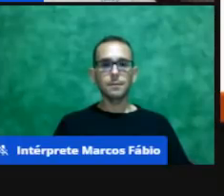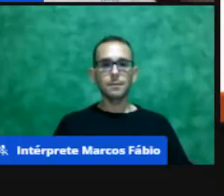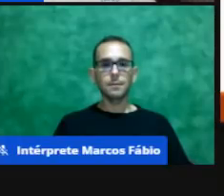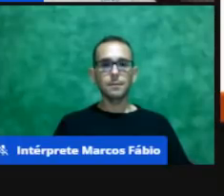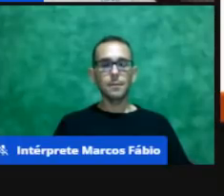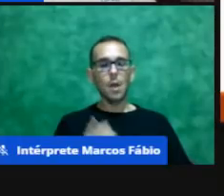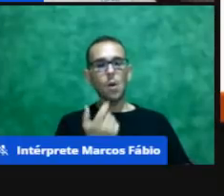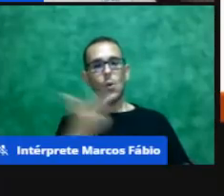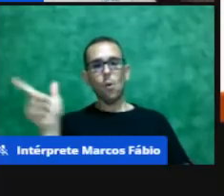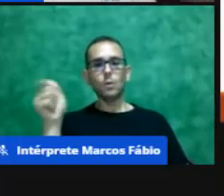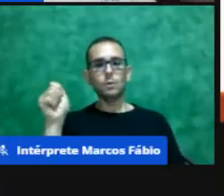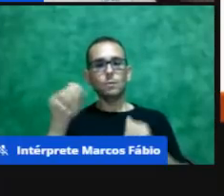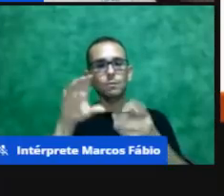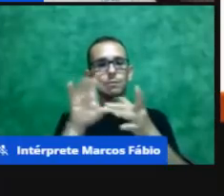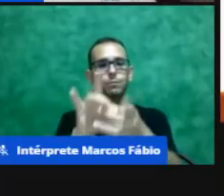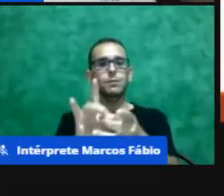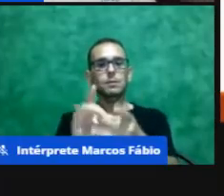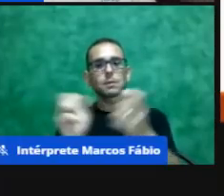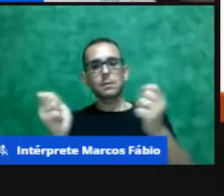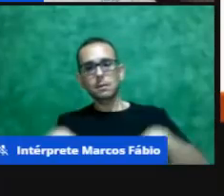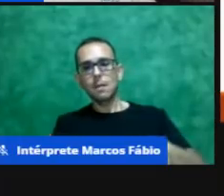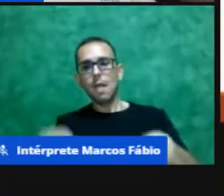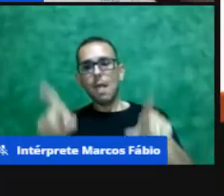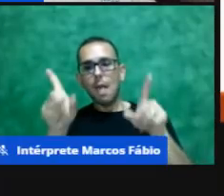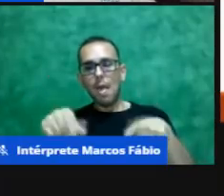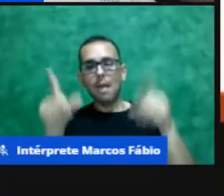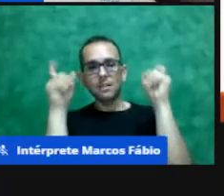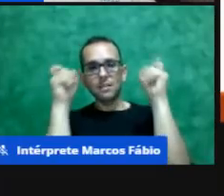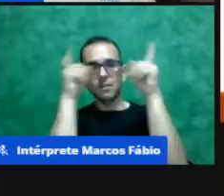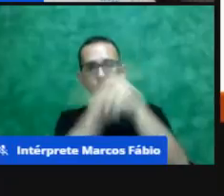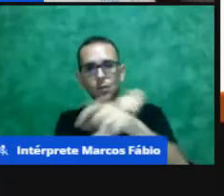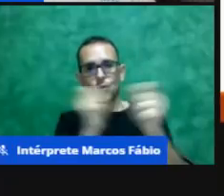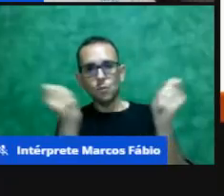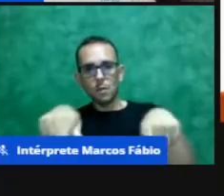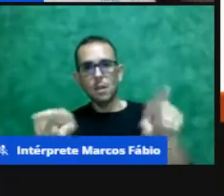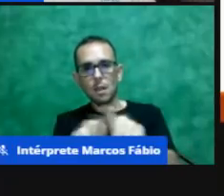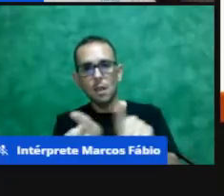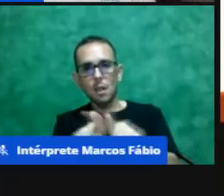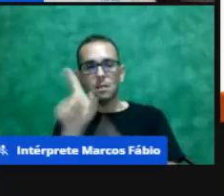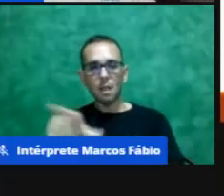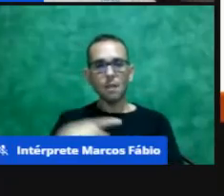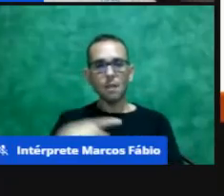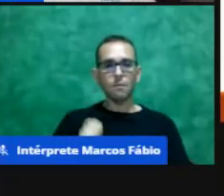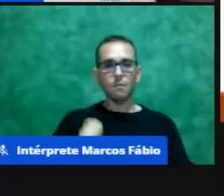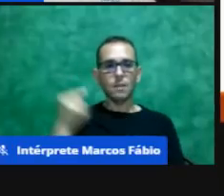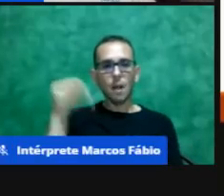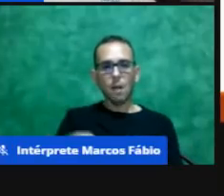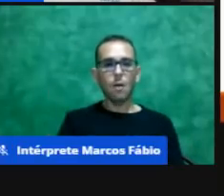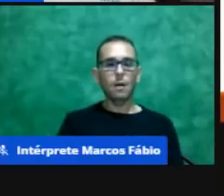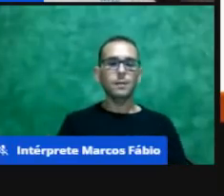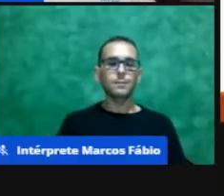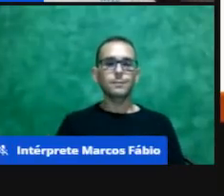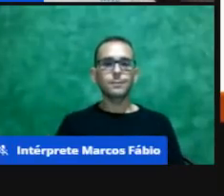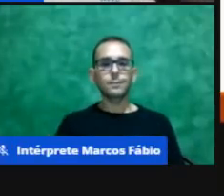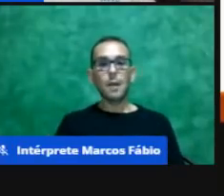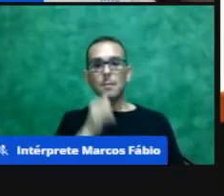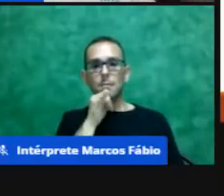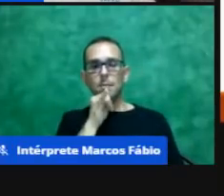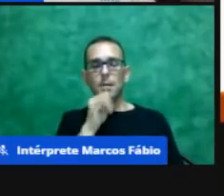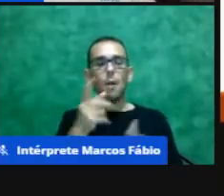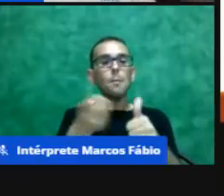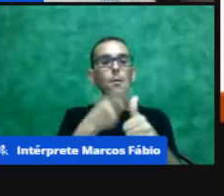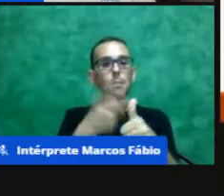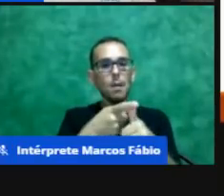Outro contexto que eu vou colocar são os desafios, as possibilidades que a gente está vivendo, né, nesse momento. Então, no caso,